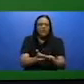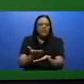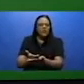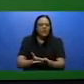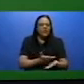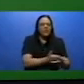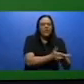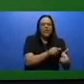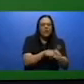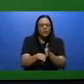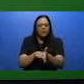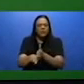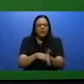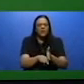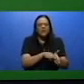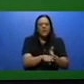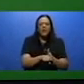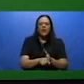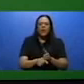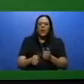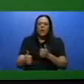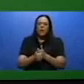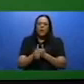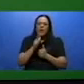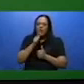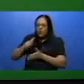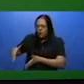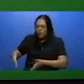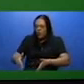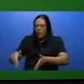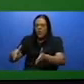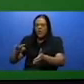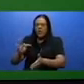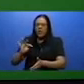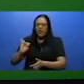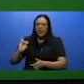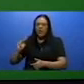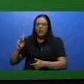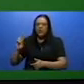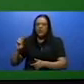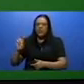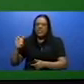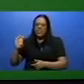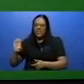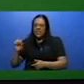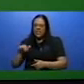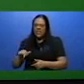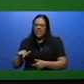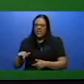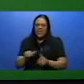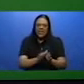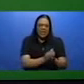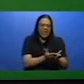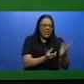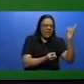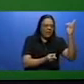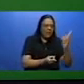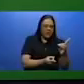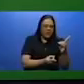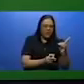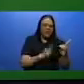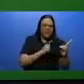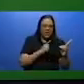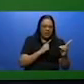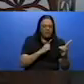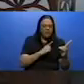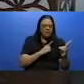existido, né? À beira deste rio, que é o rio Tigres. E lá, ela é até citada na Bíblia como Calá, essa